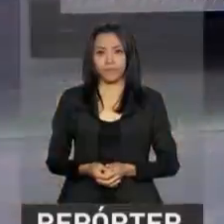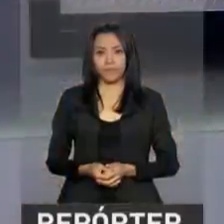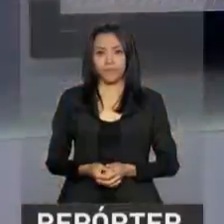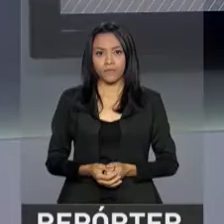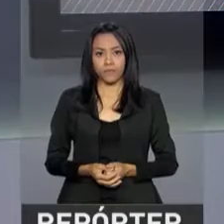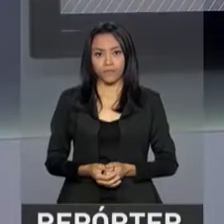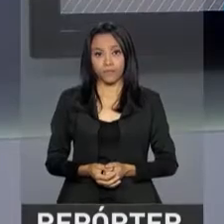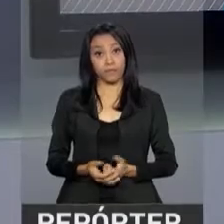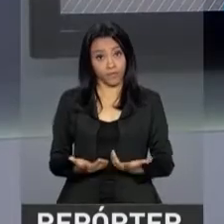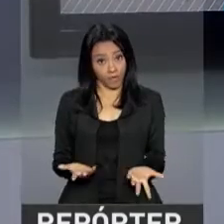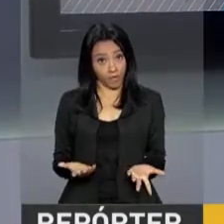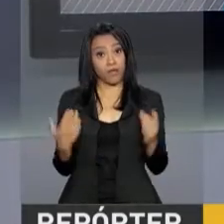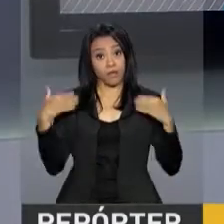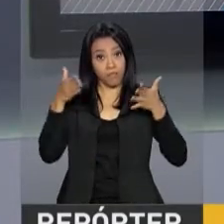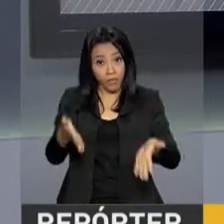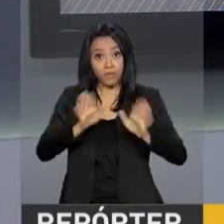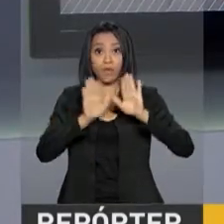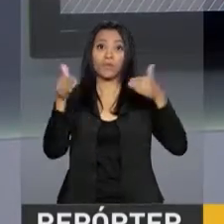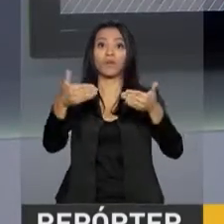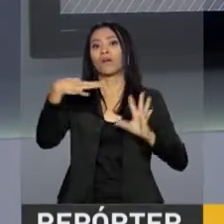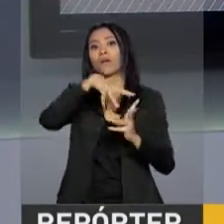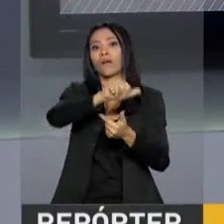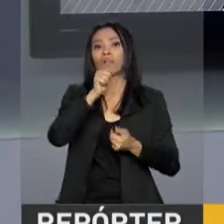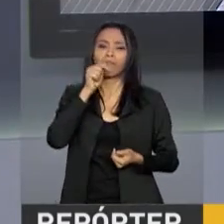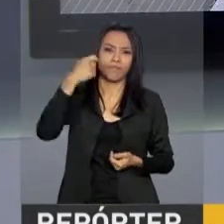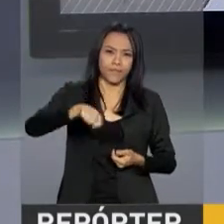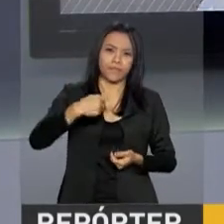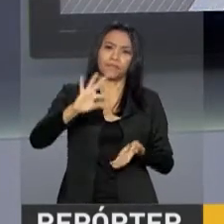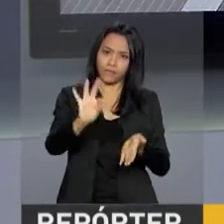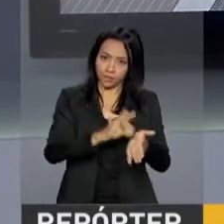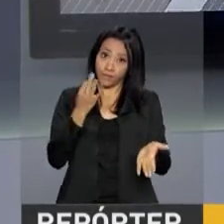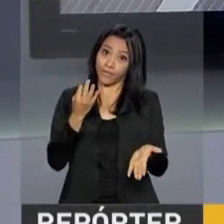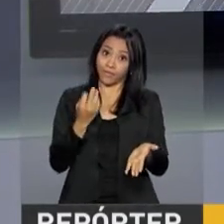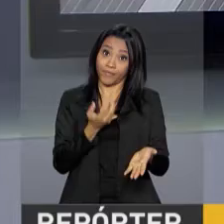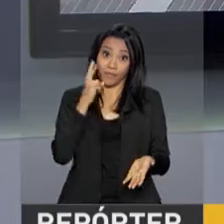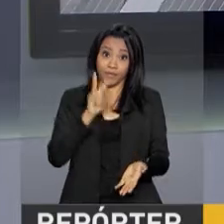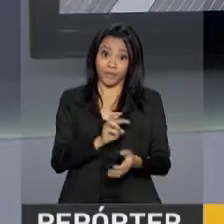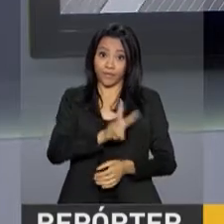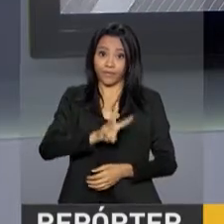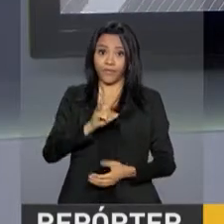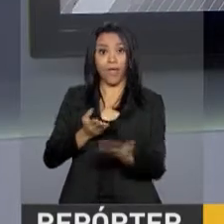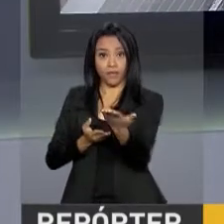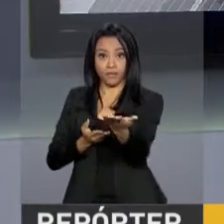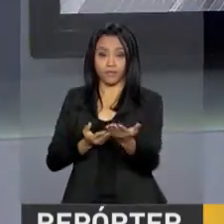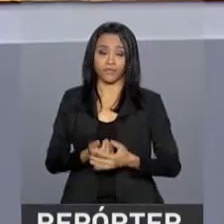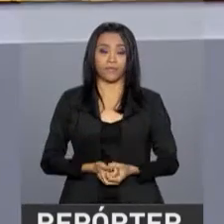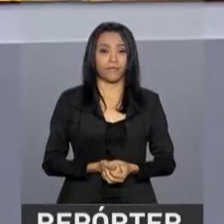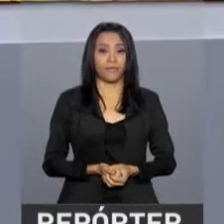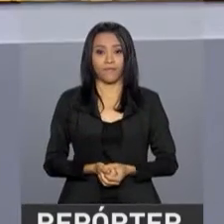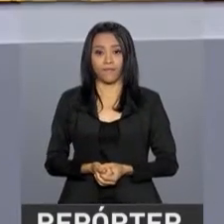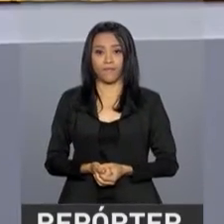e olha para participar do fórum mundial da água é preciso se inscrever no site do evento no endereço este que aparecem na tela